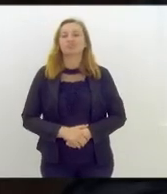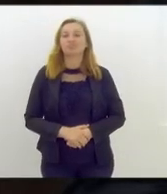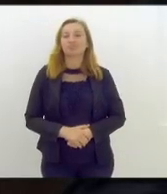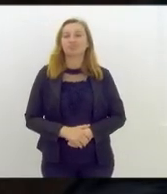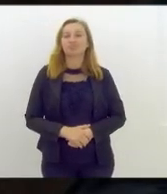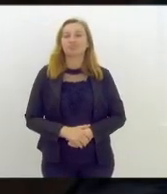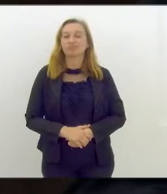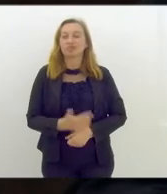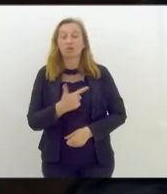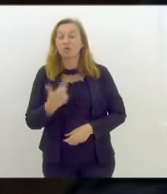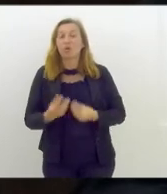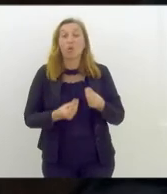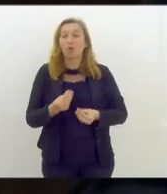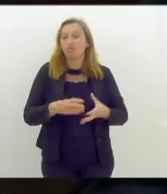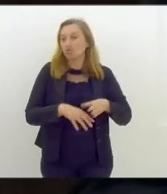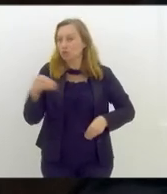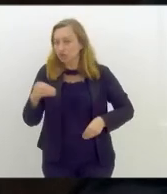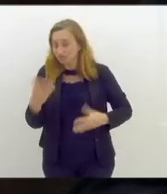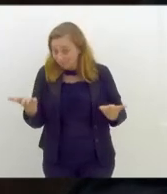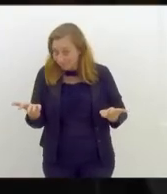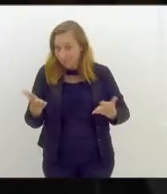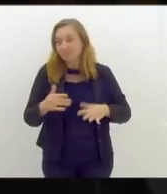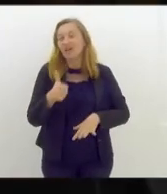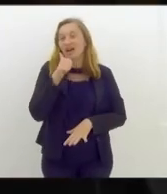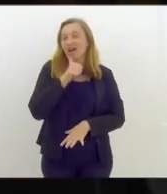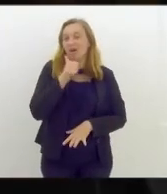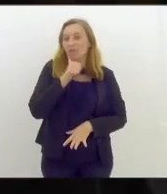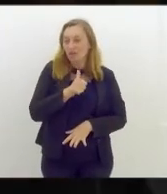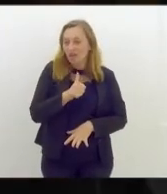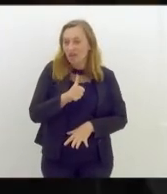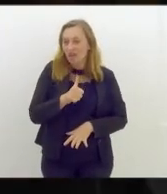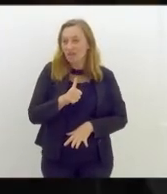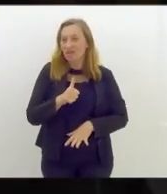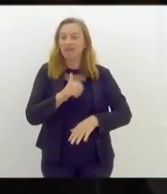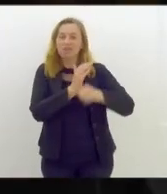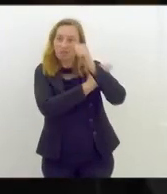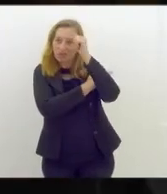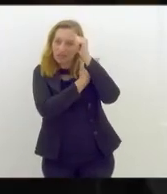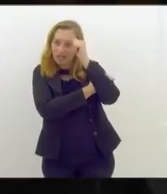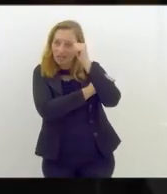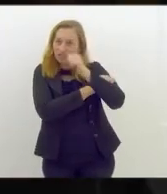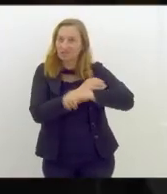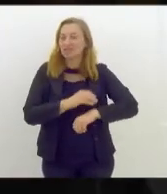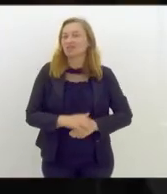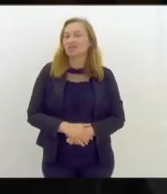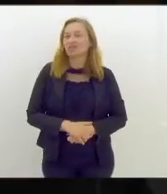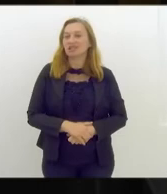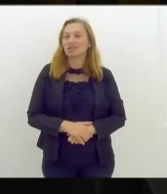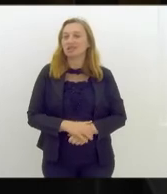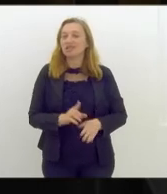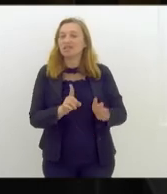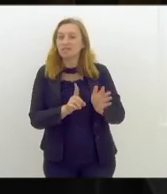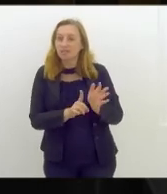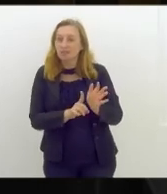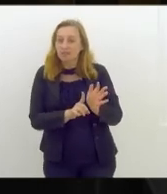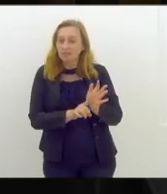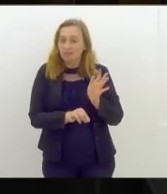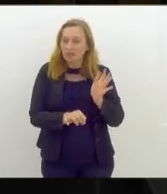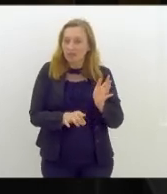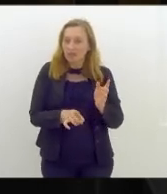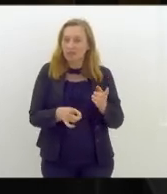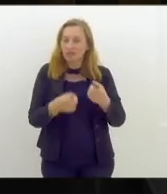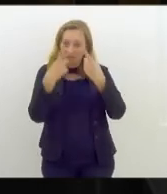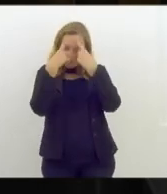gente não tem como fugir dessa equação. A mulher mais empoderada está menos sujeita à